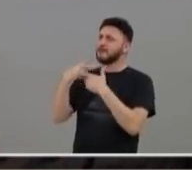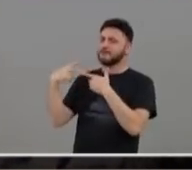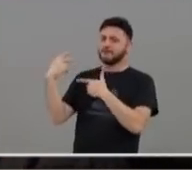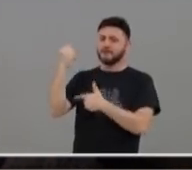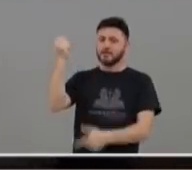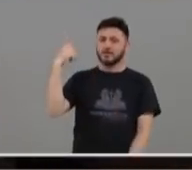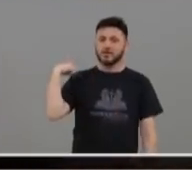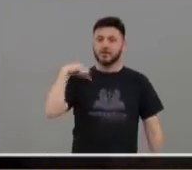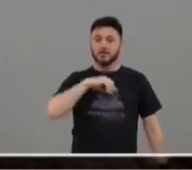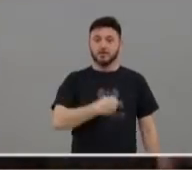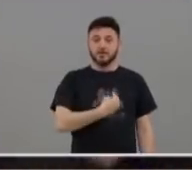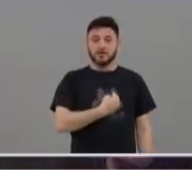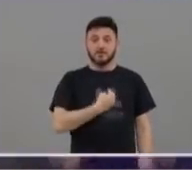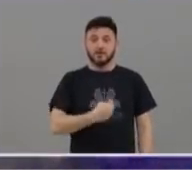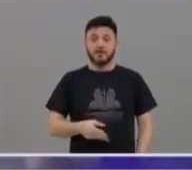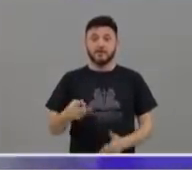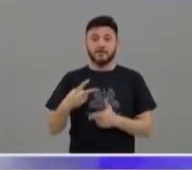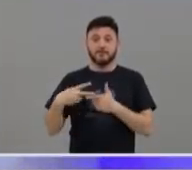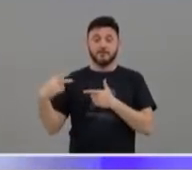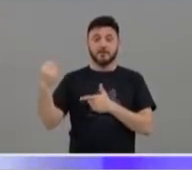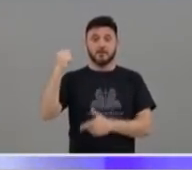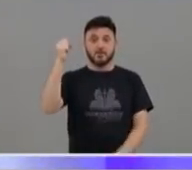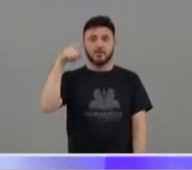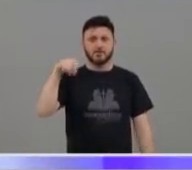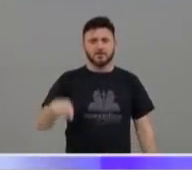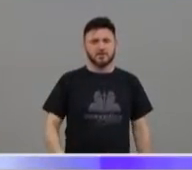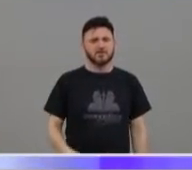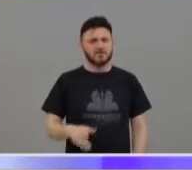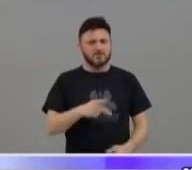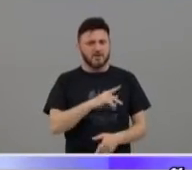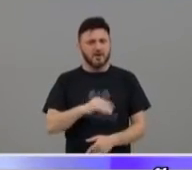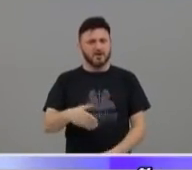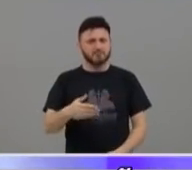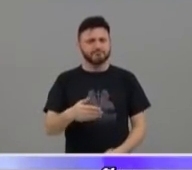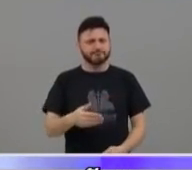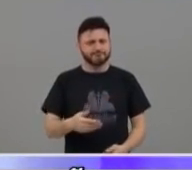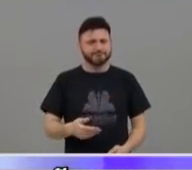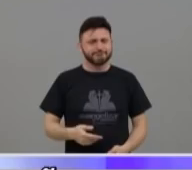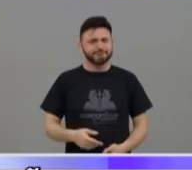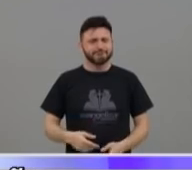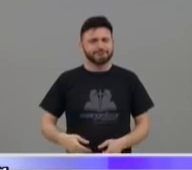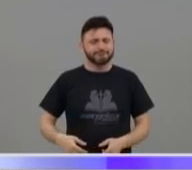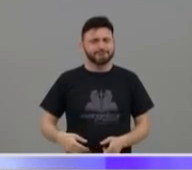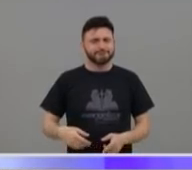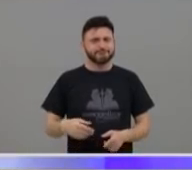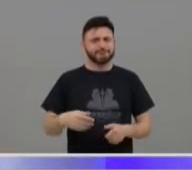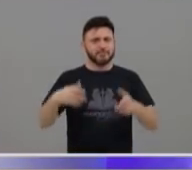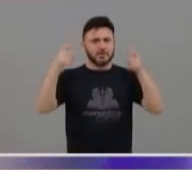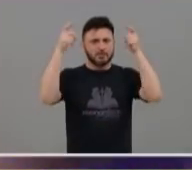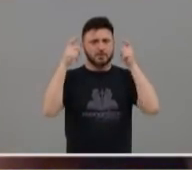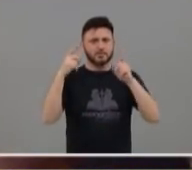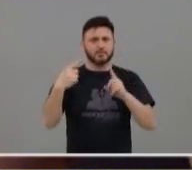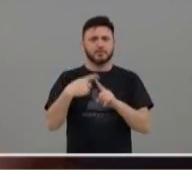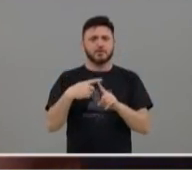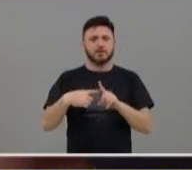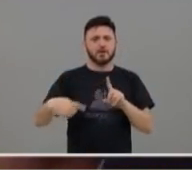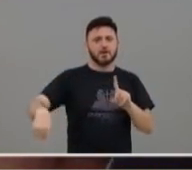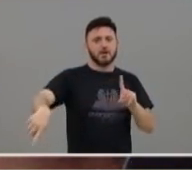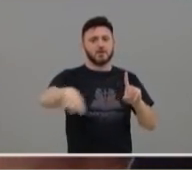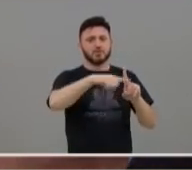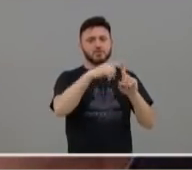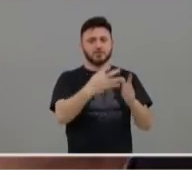tu reinarás. Tu reinarás. Ó cruz. Tu nos salvarás. Tu nos